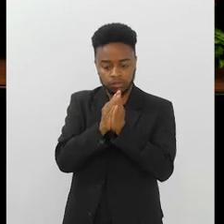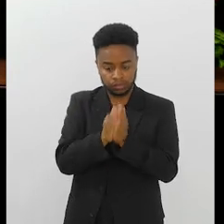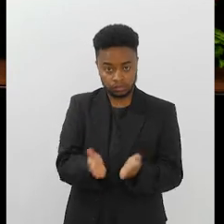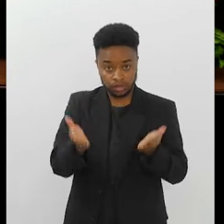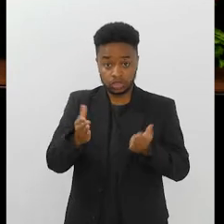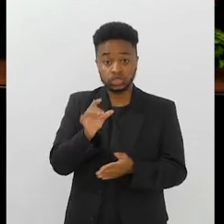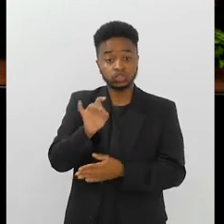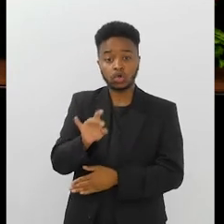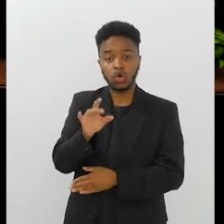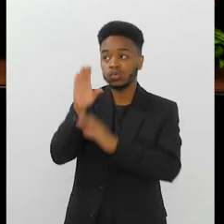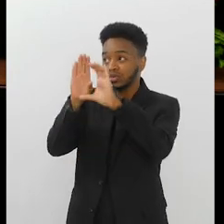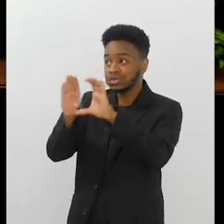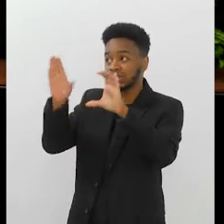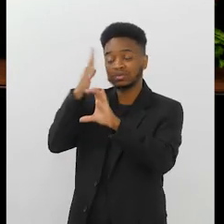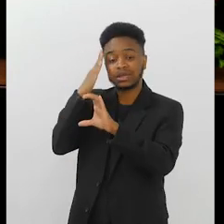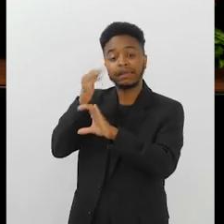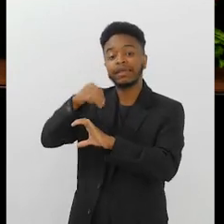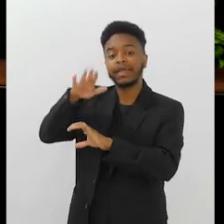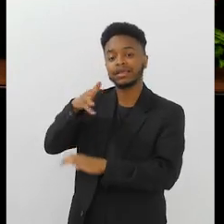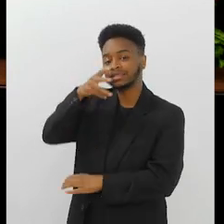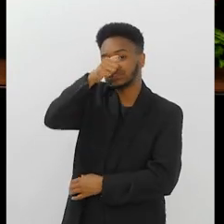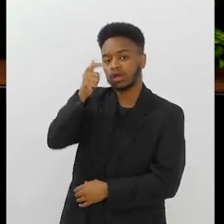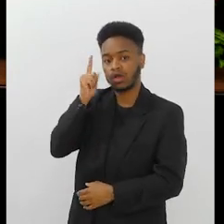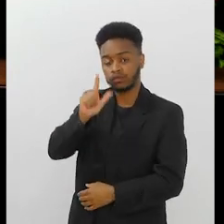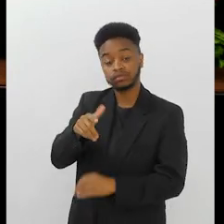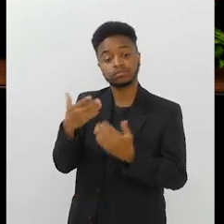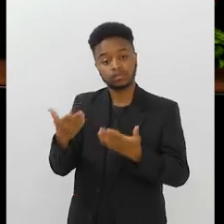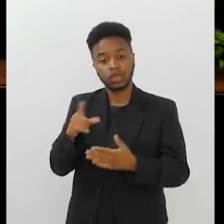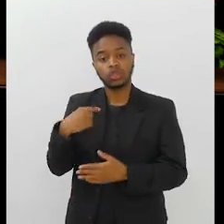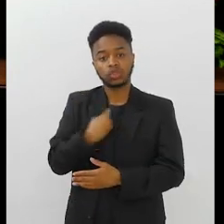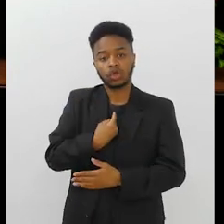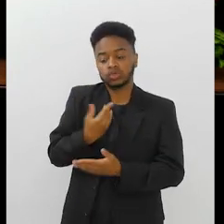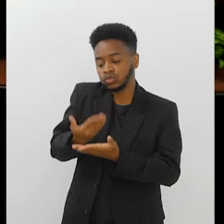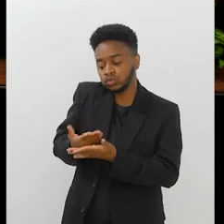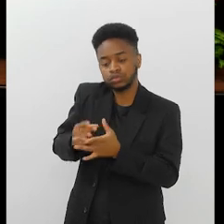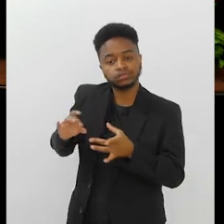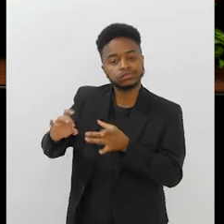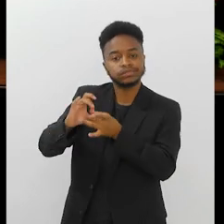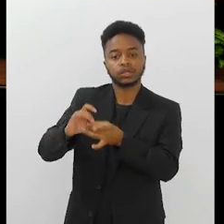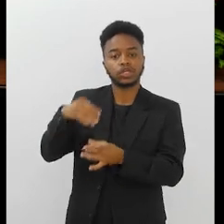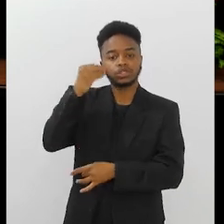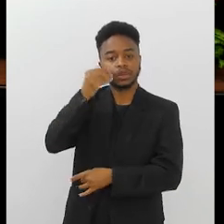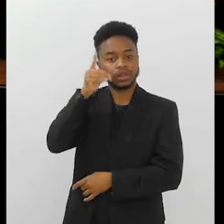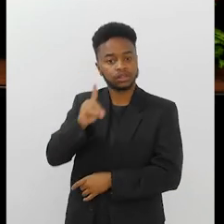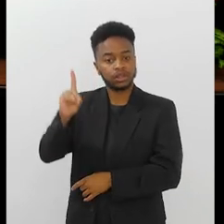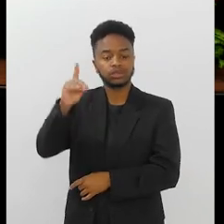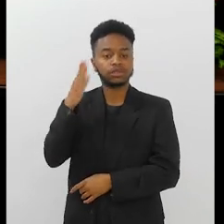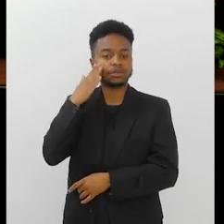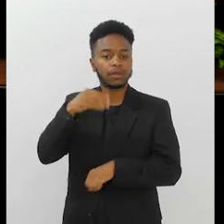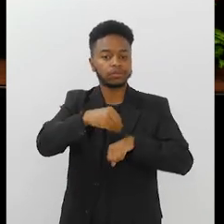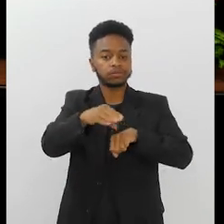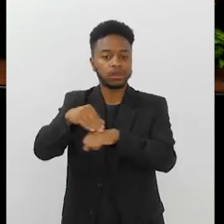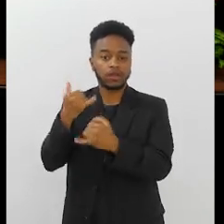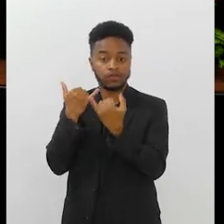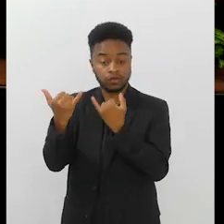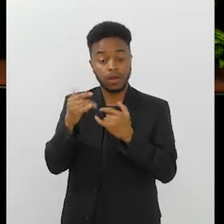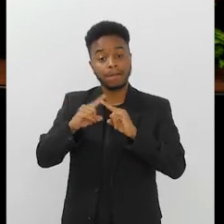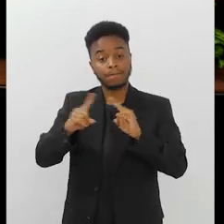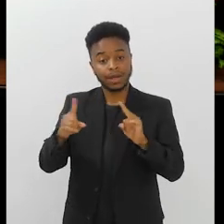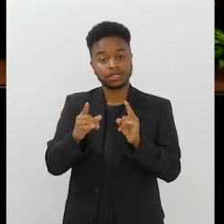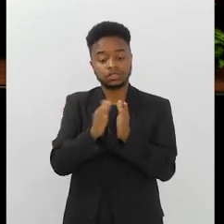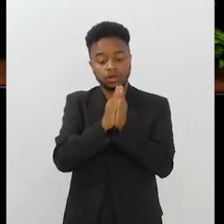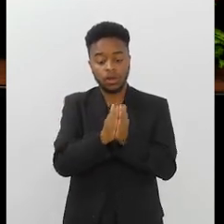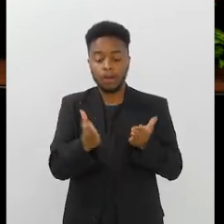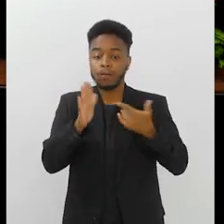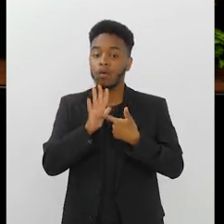salvará então é a busca que a gente faz por uma experiência divina para trazer a informação e diz eá que orumila é pelas